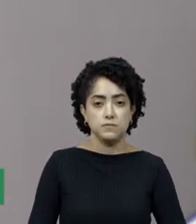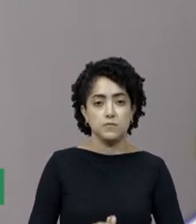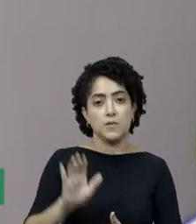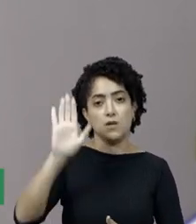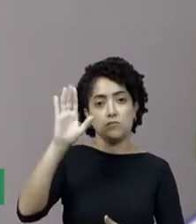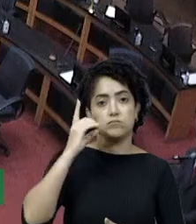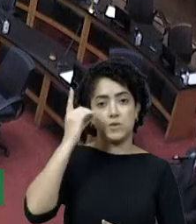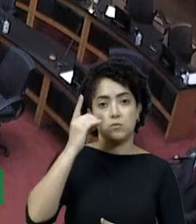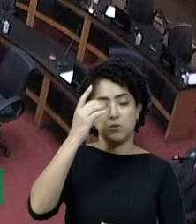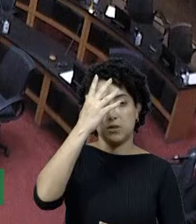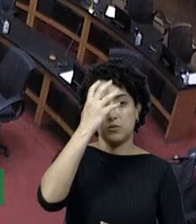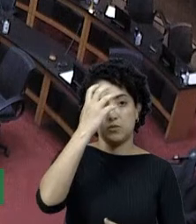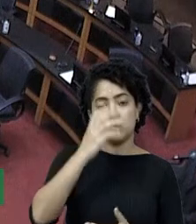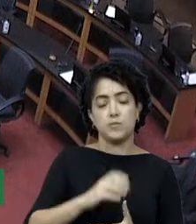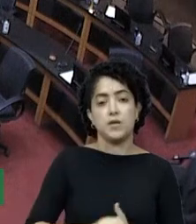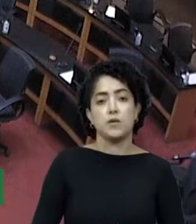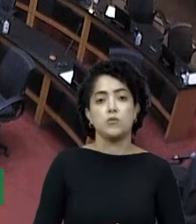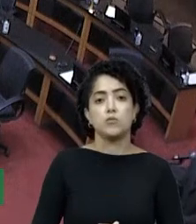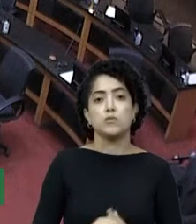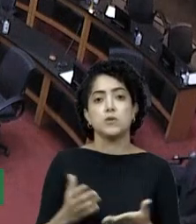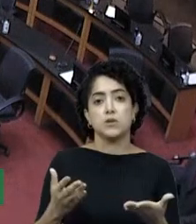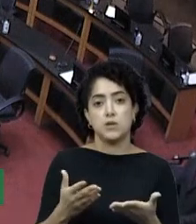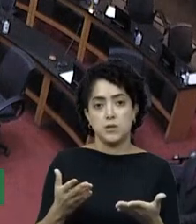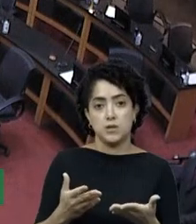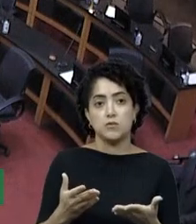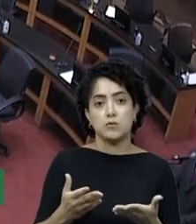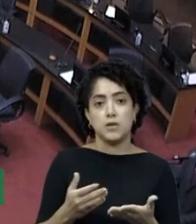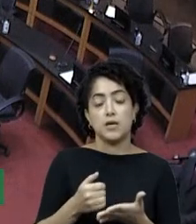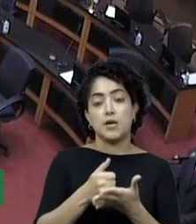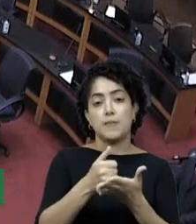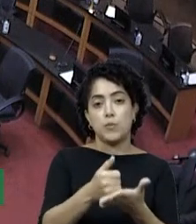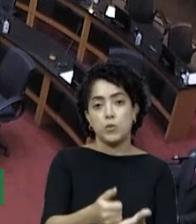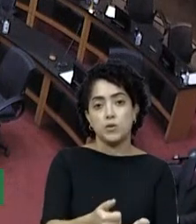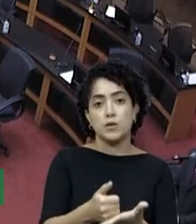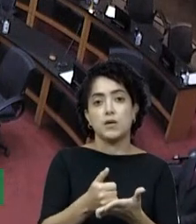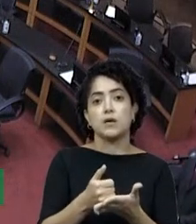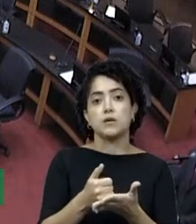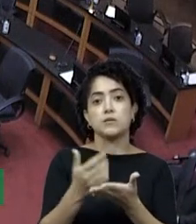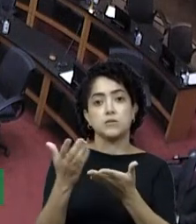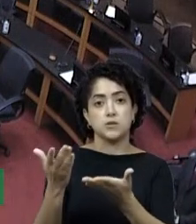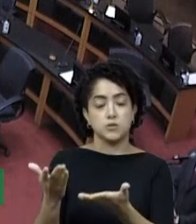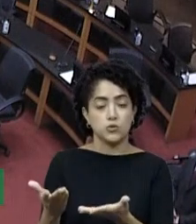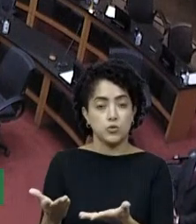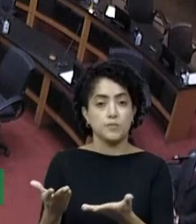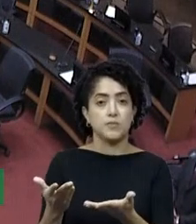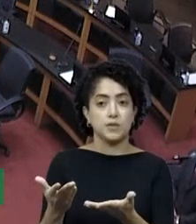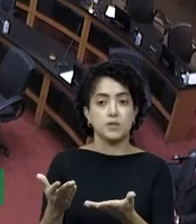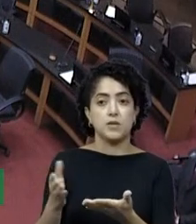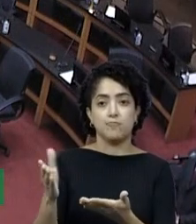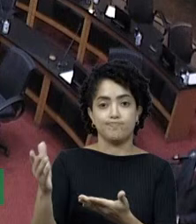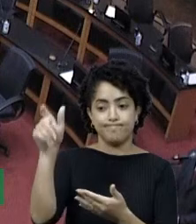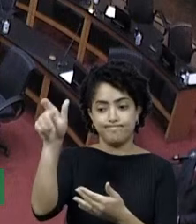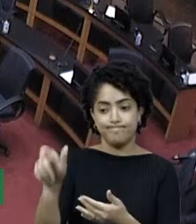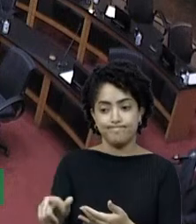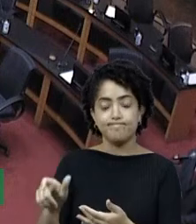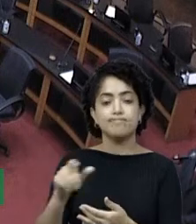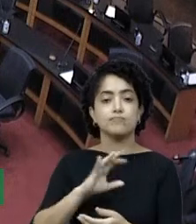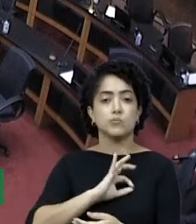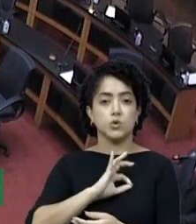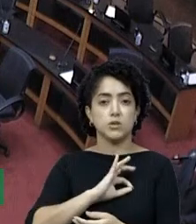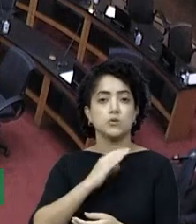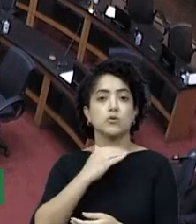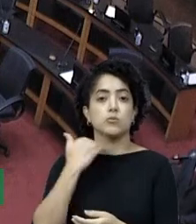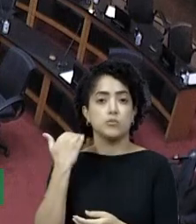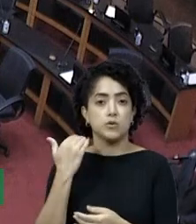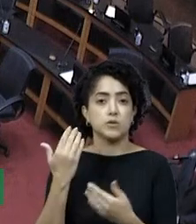Eu quero ratificar aqui as suas considerações sobre esse herói que caiu na batalha. Já